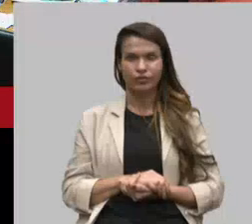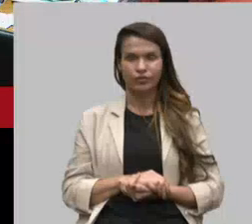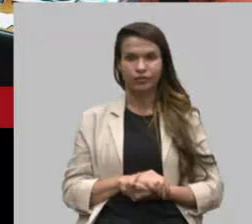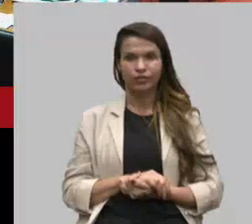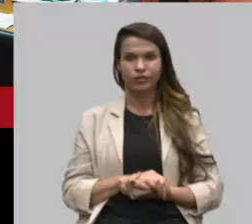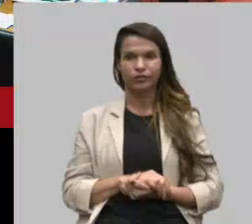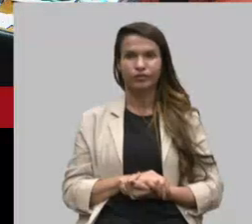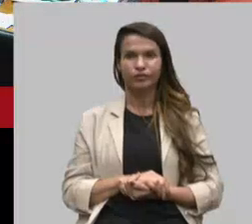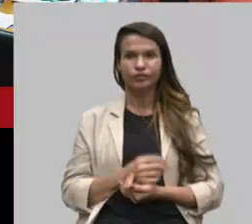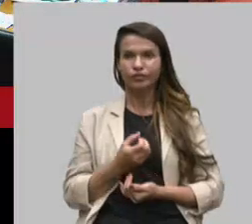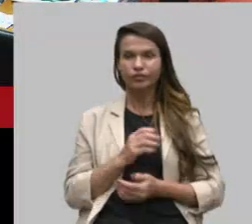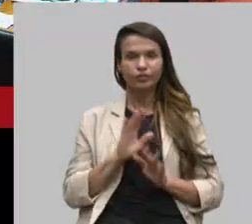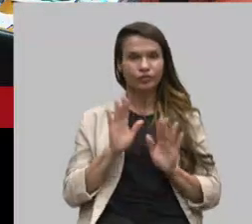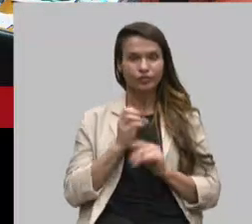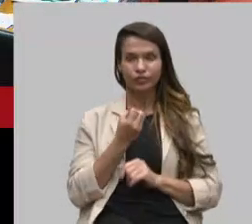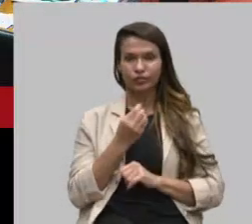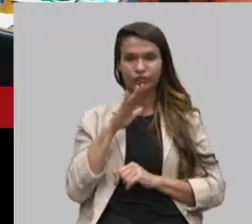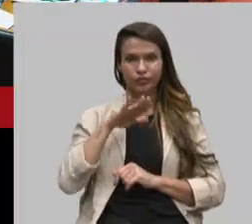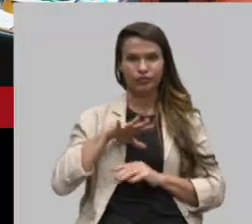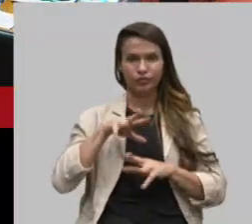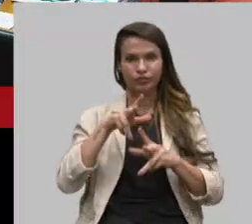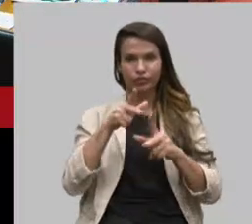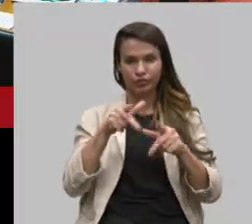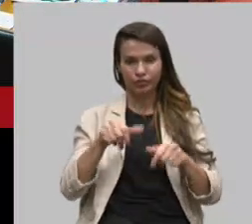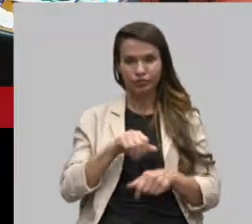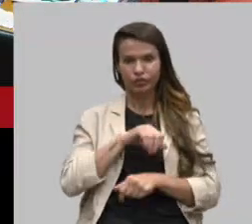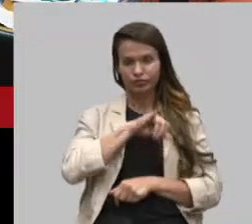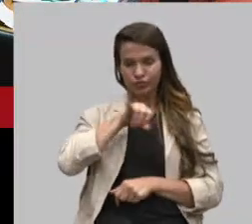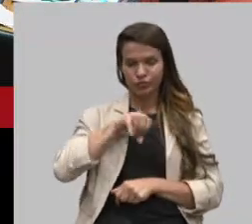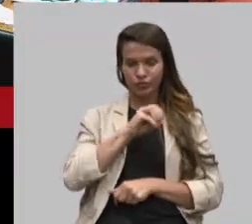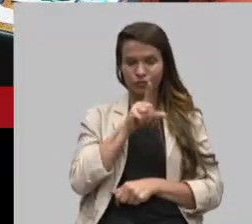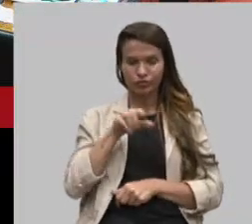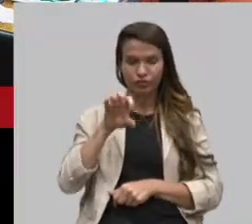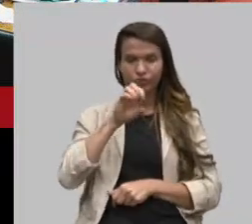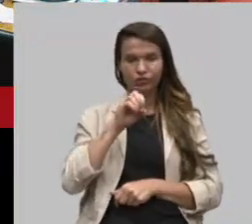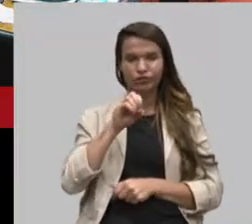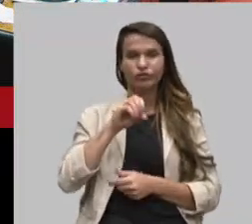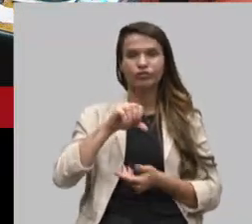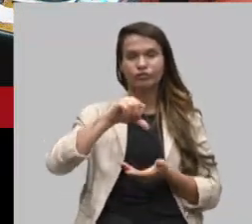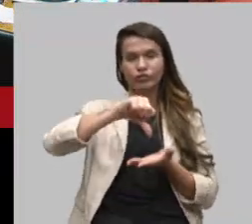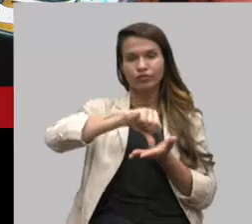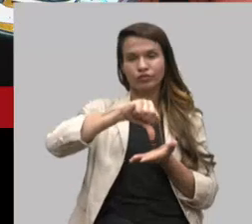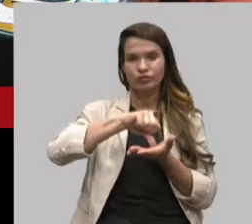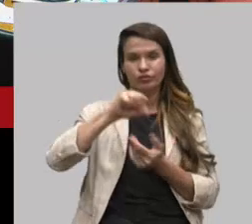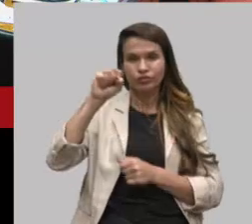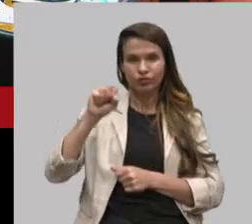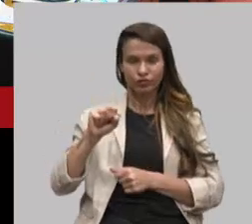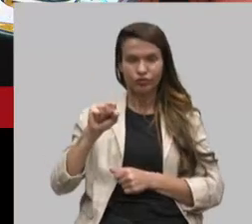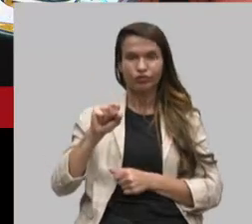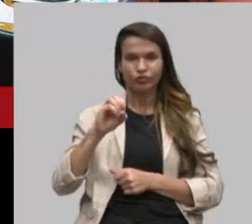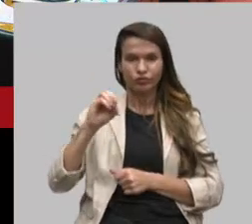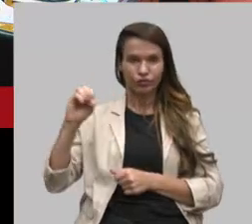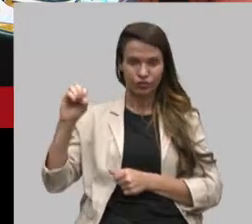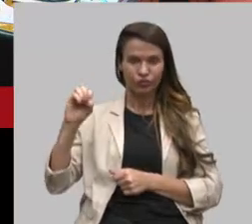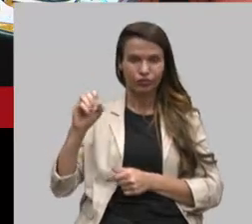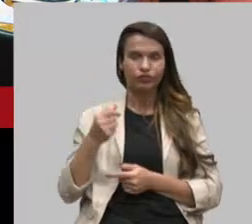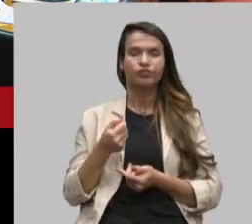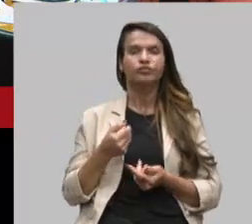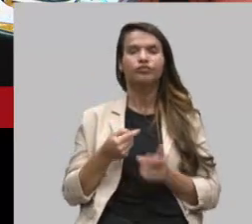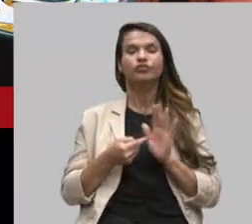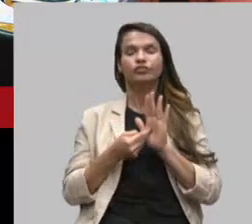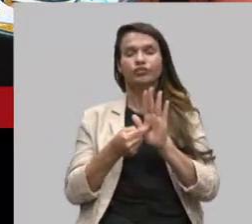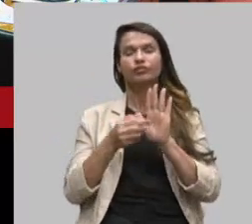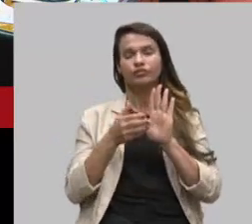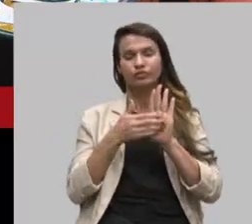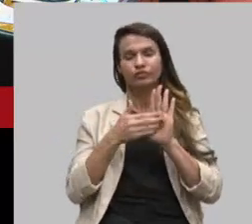oi boa tarde a todos meu nome é João Lu mar Oliveira sou da po Sudoeste cidade de pratap e ven mostrar para vocês uma proposta que eu acredito que